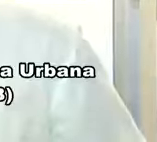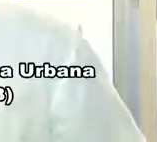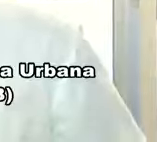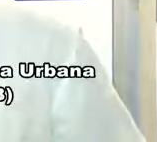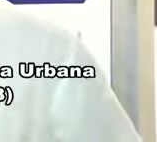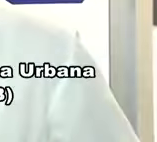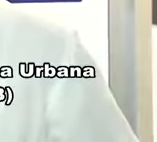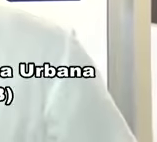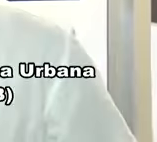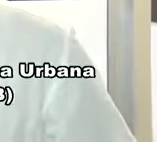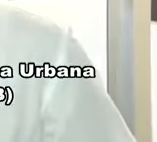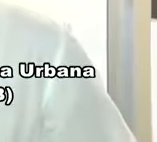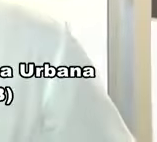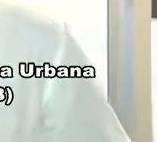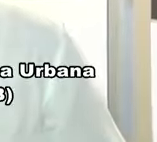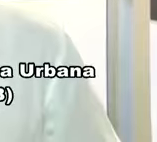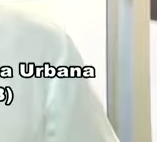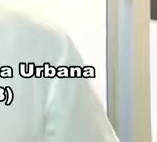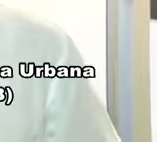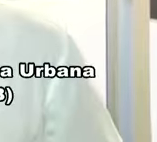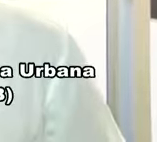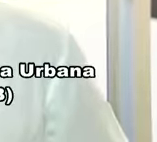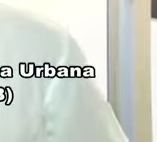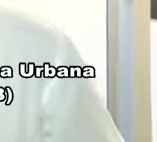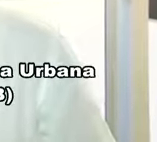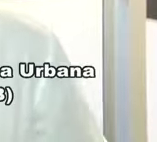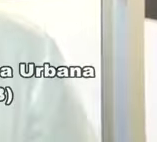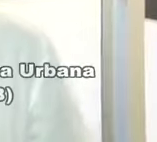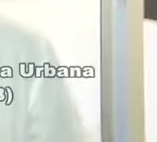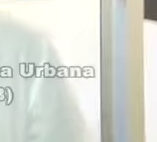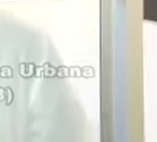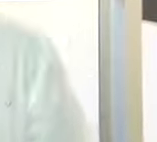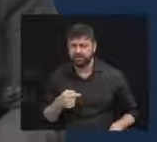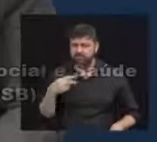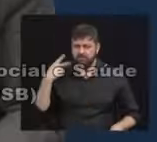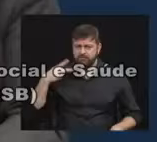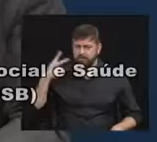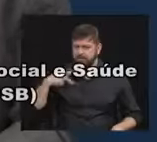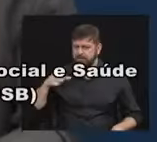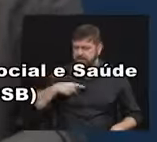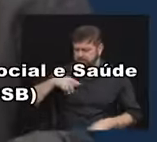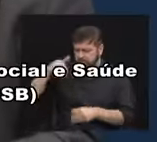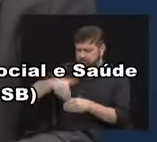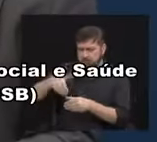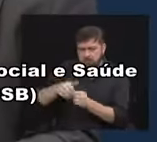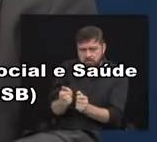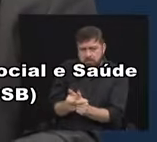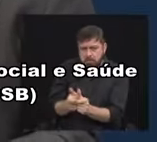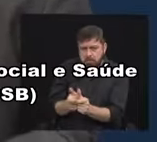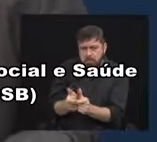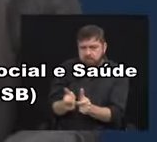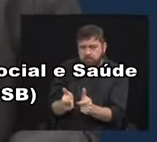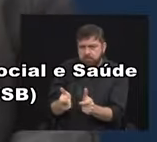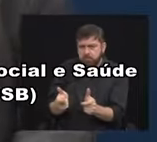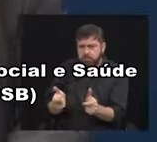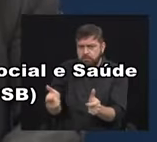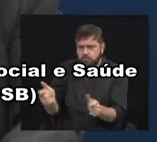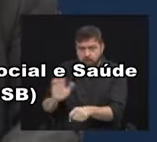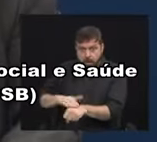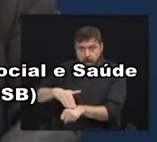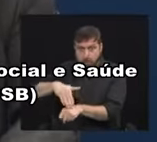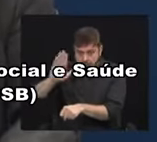vereador Zé Carlos, do PSB, que assume a representação pela segunda vez. A Comissão de Política Social e Saúde é de